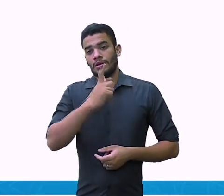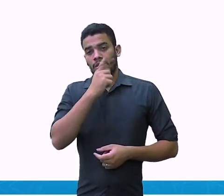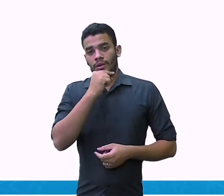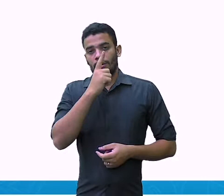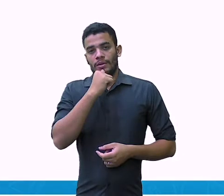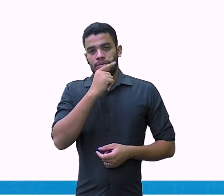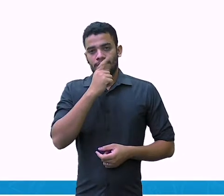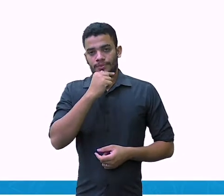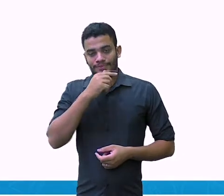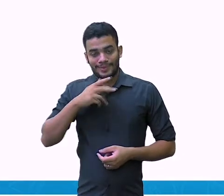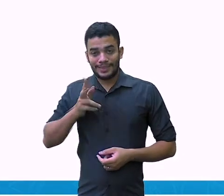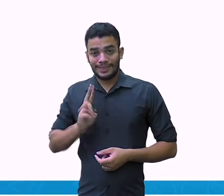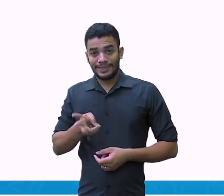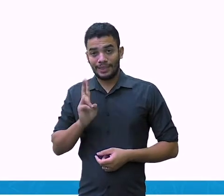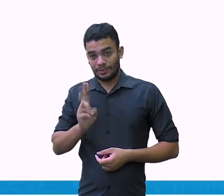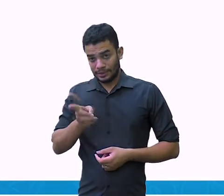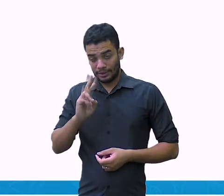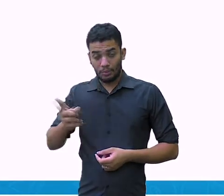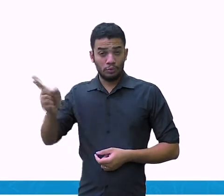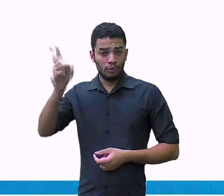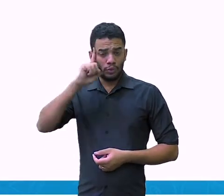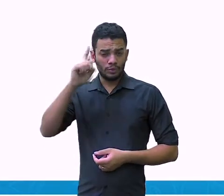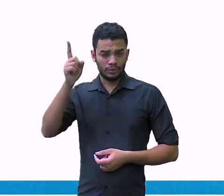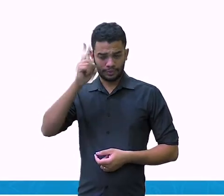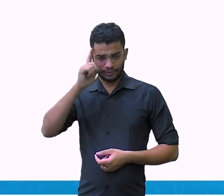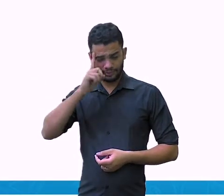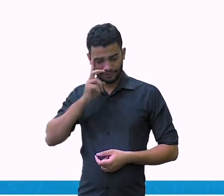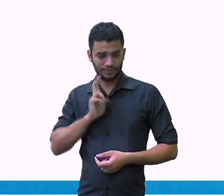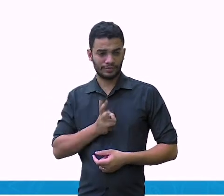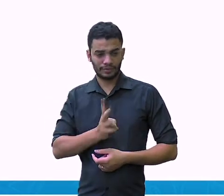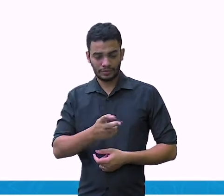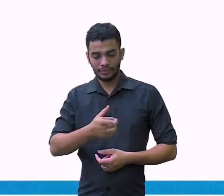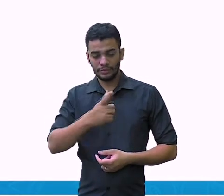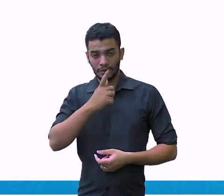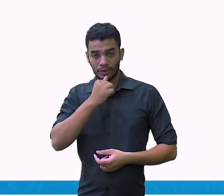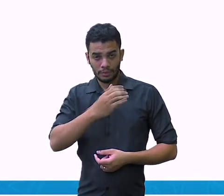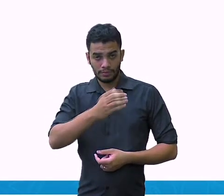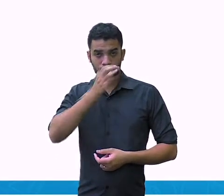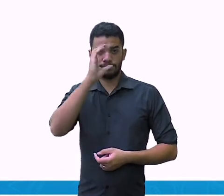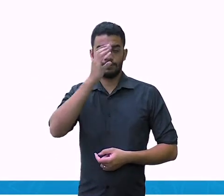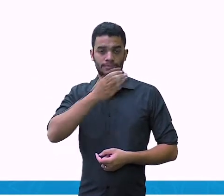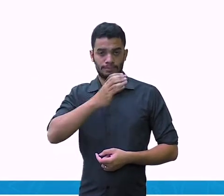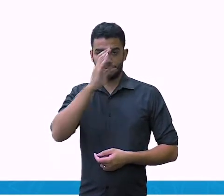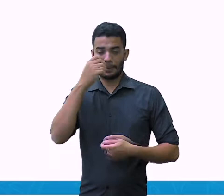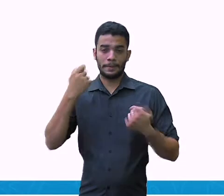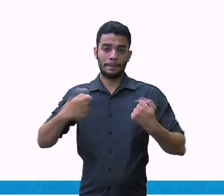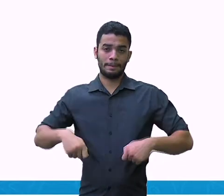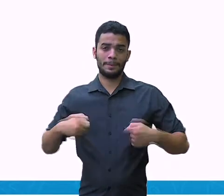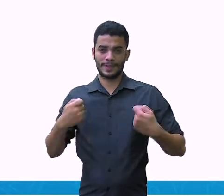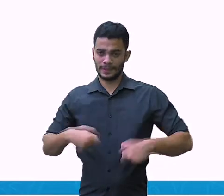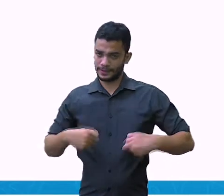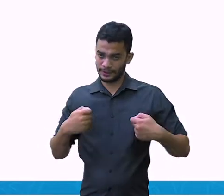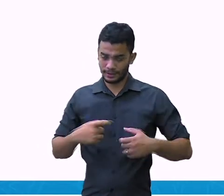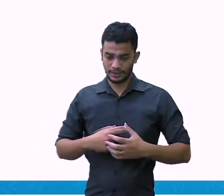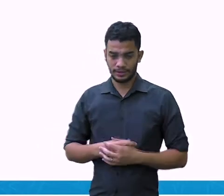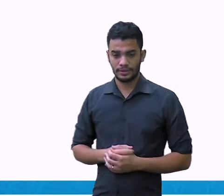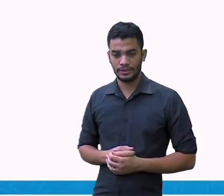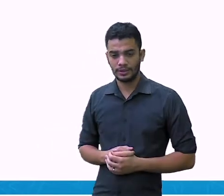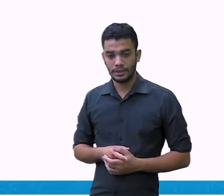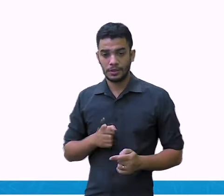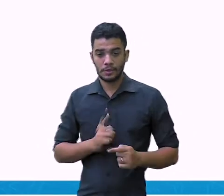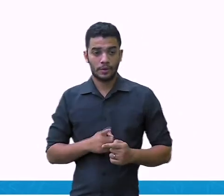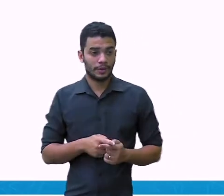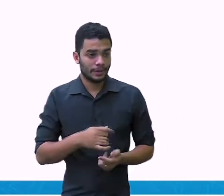Não esqueça, é importante. O nosso organismo, a água é a substância que existe em